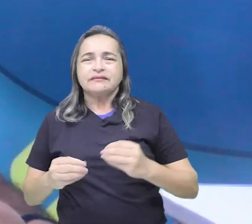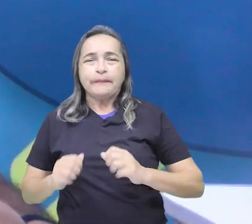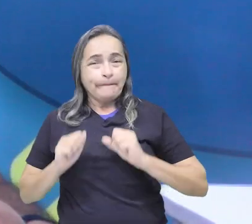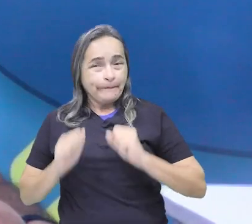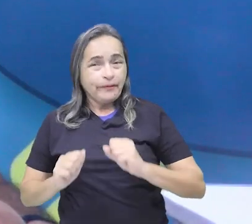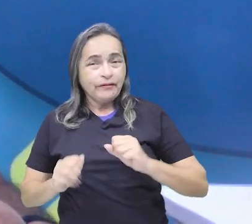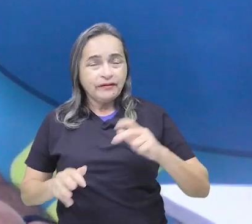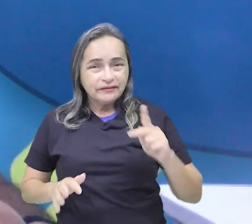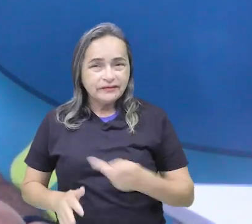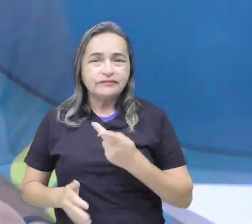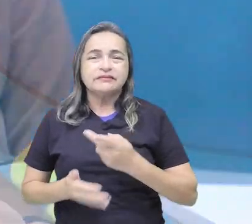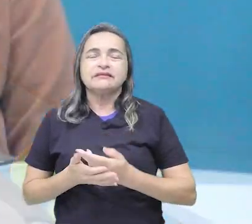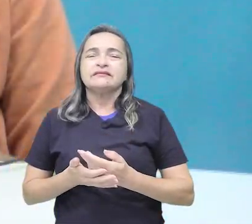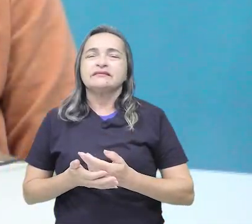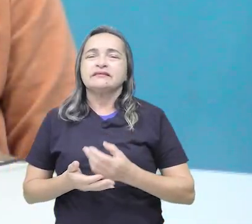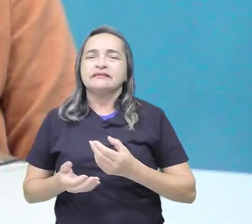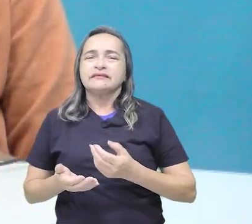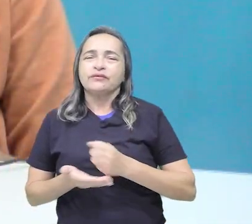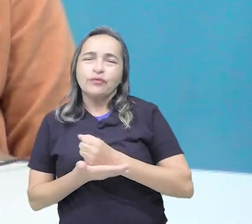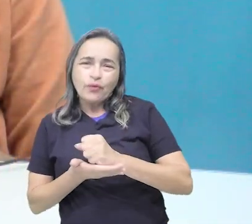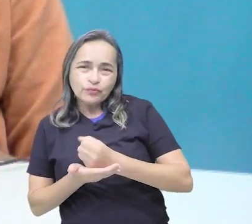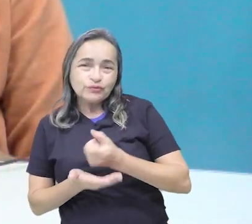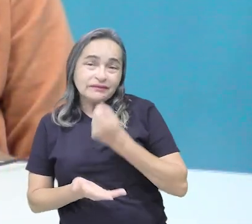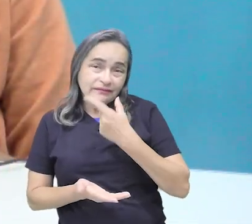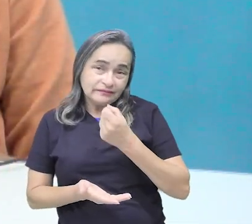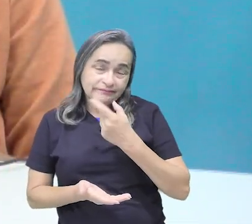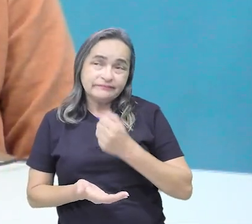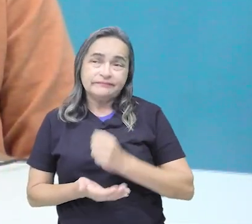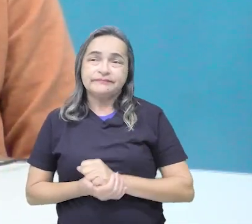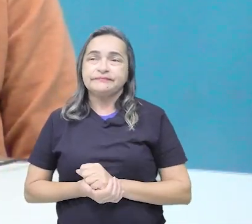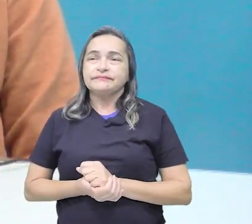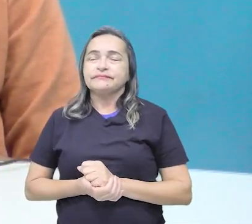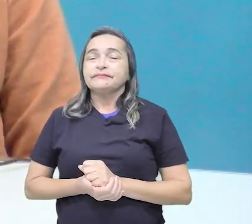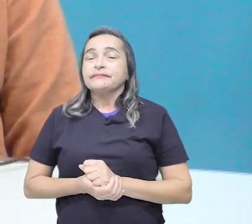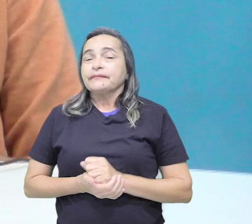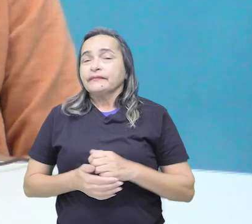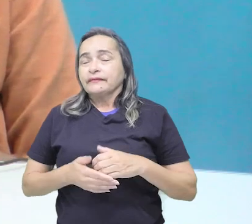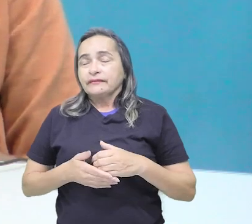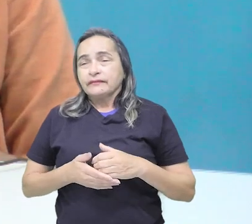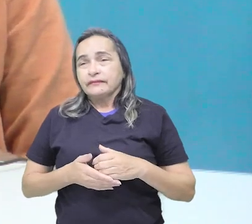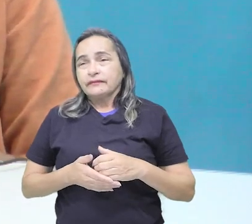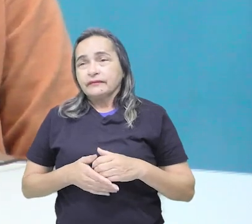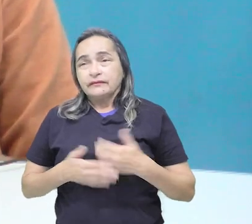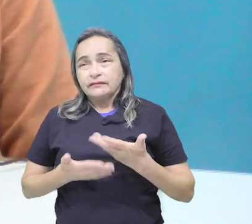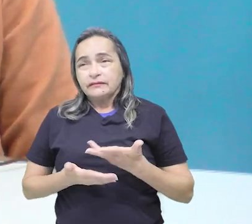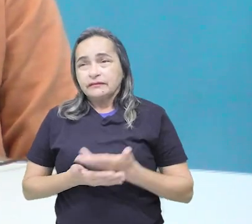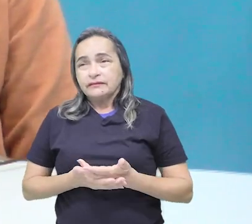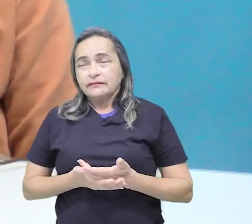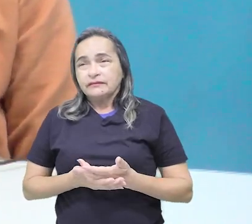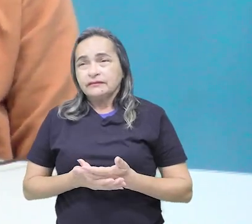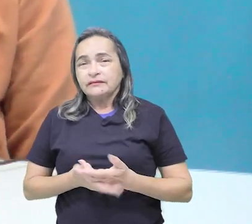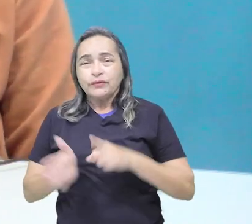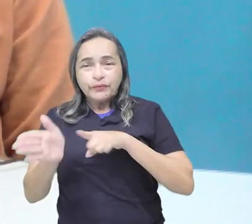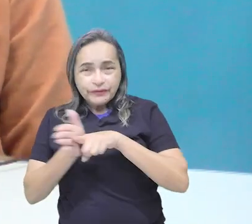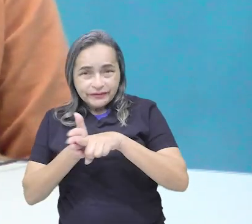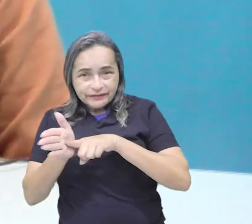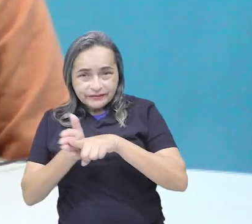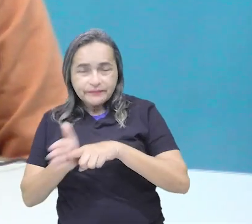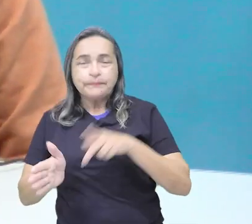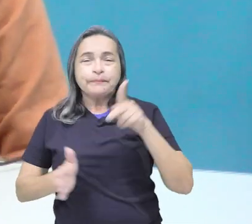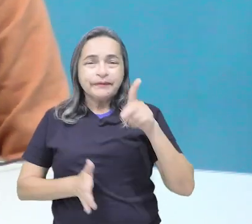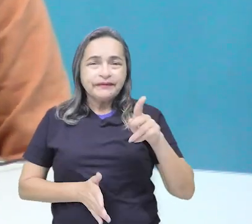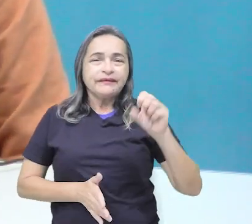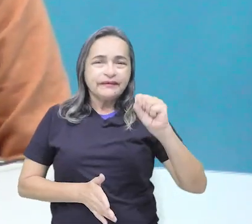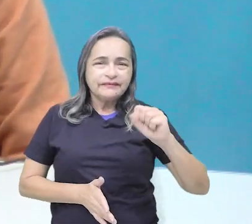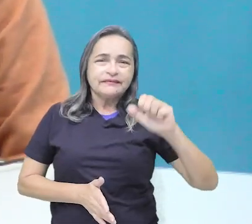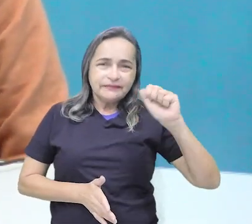no tratamento. Então, não seria exagero dizer que o exame de PSA e o exame de